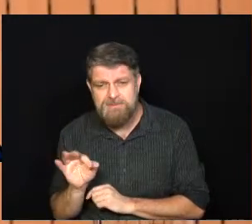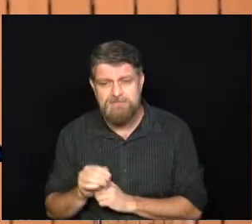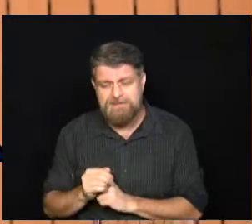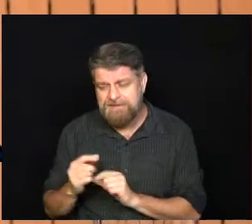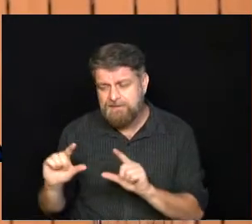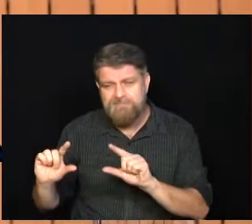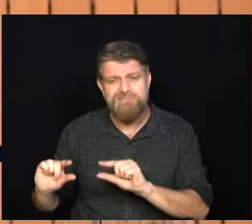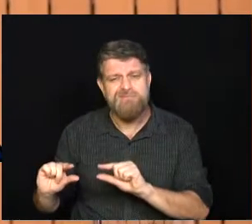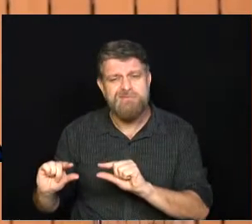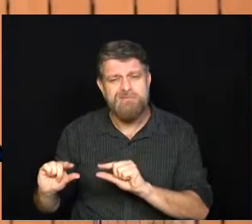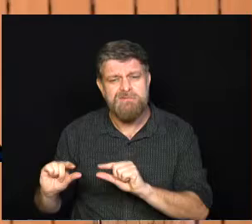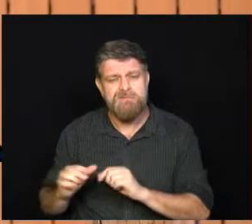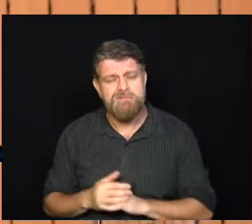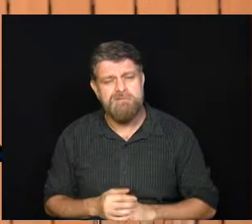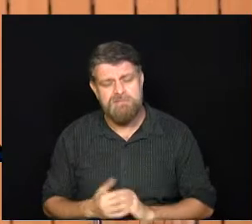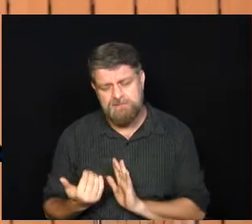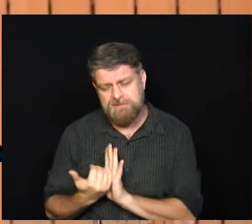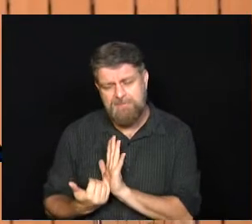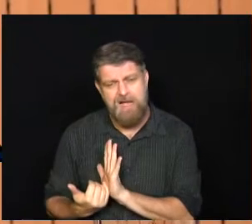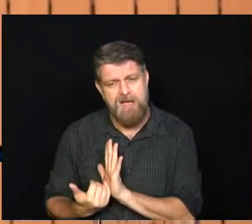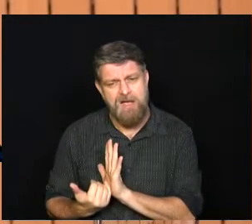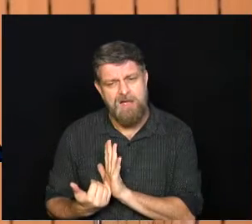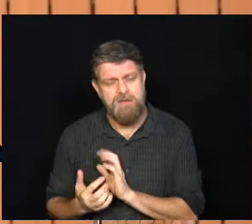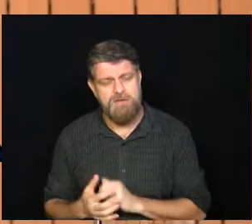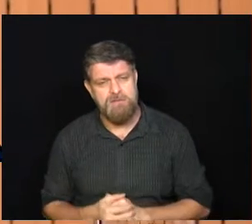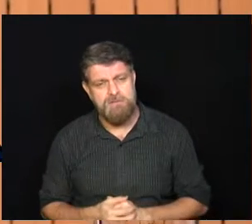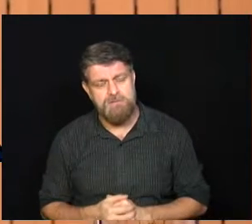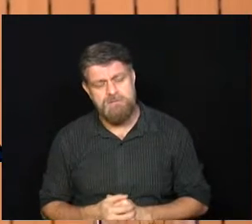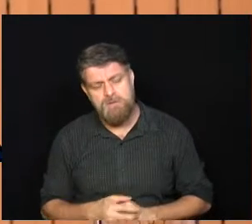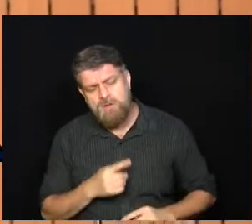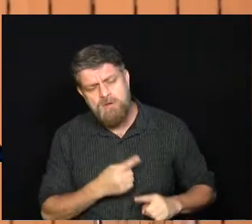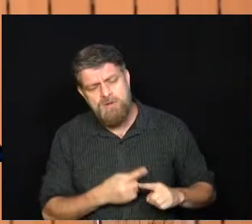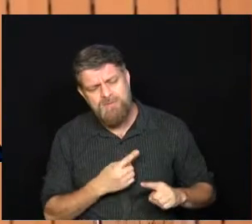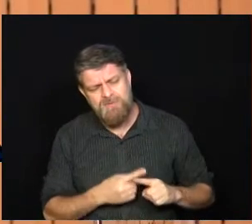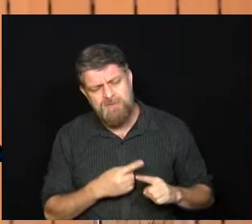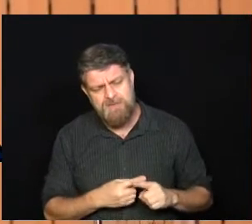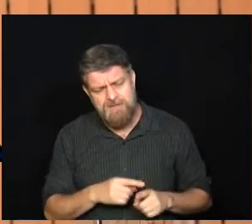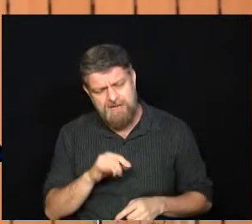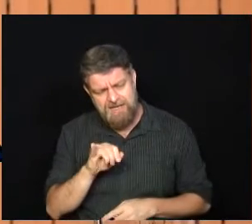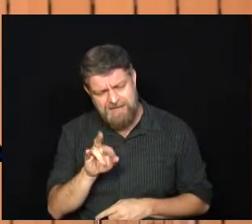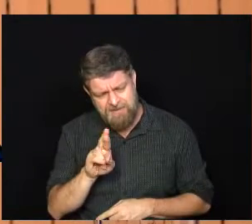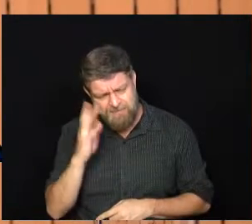caiu. Então, a que se deve exatamente